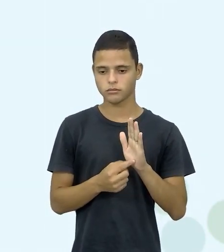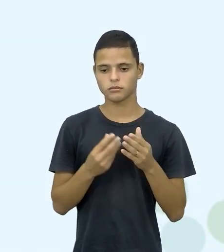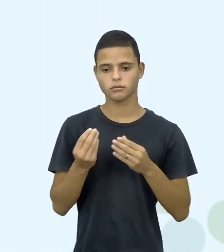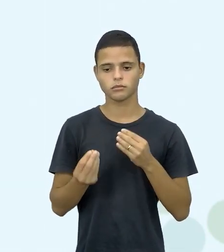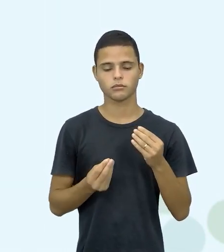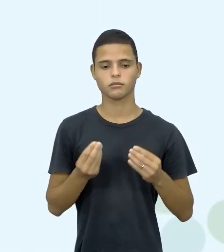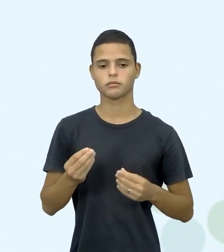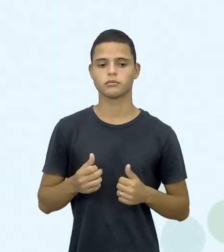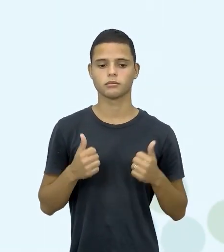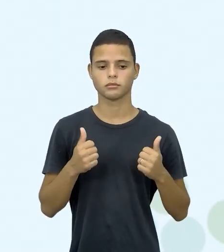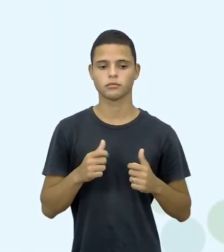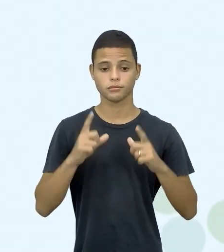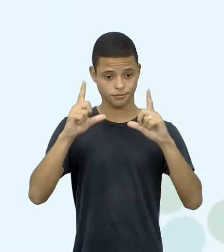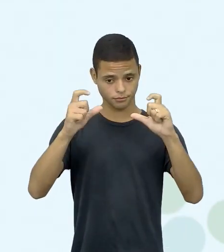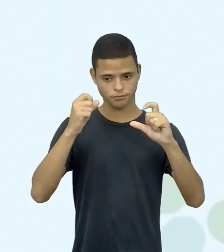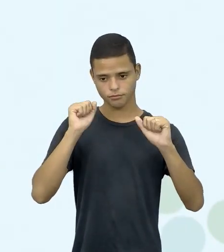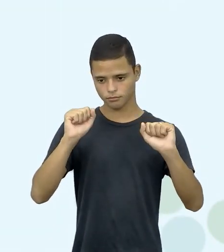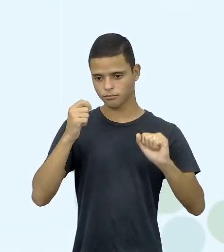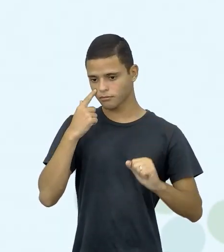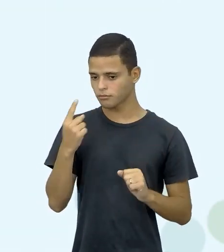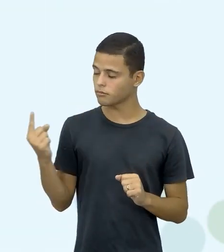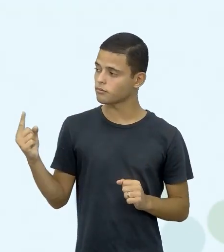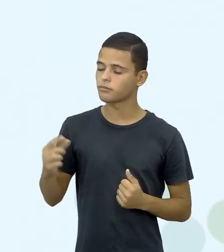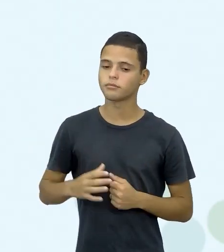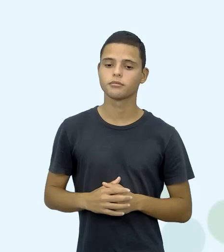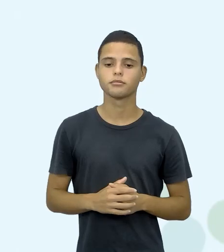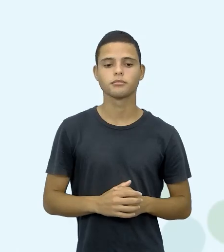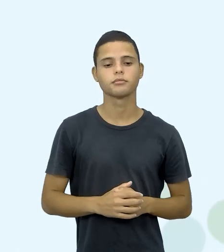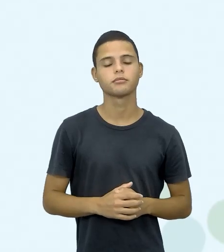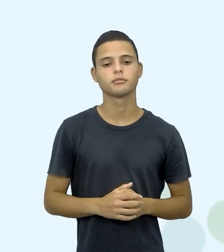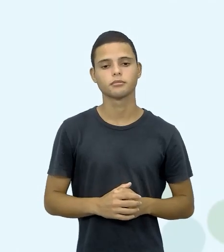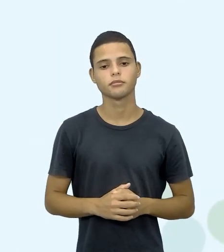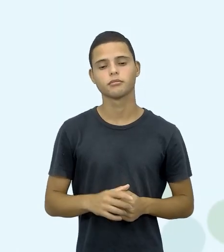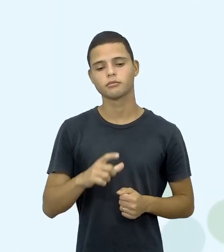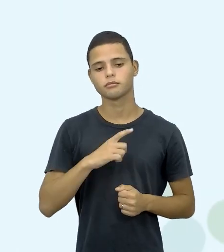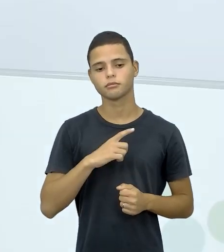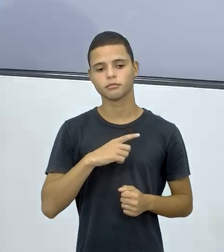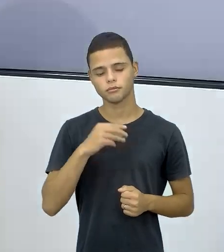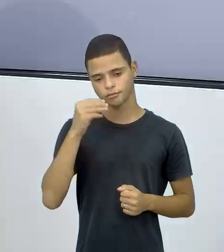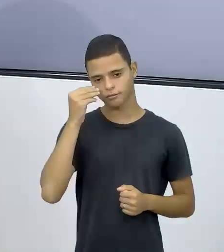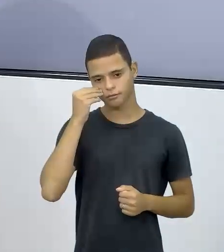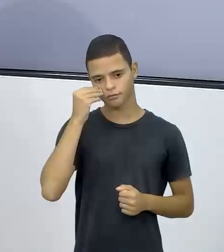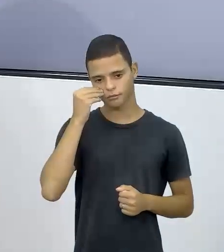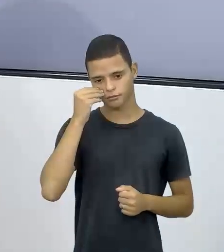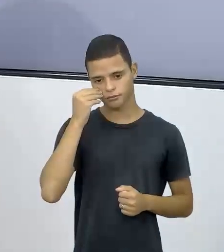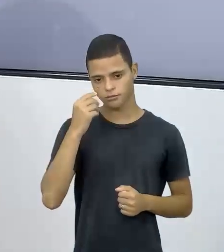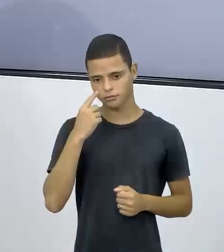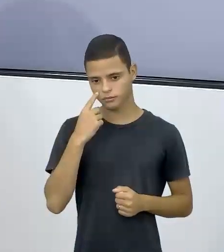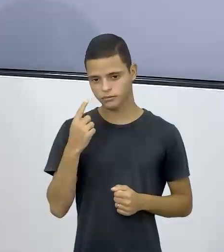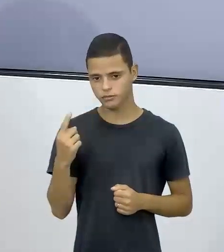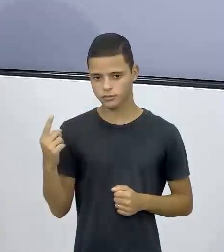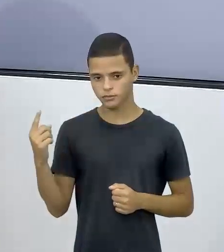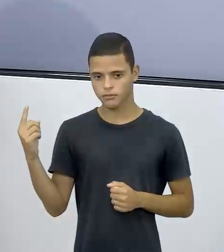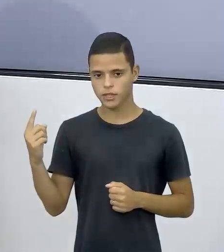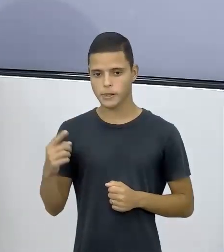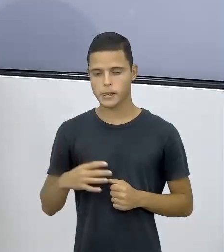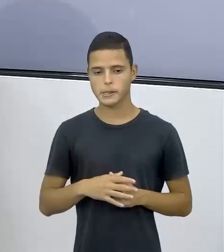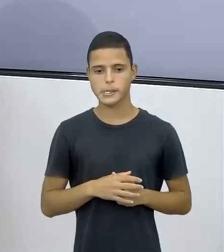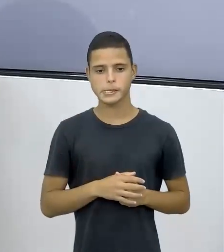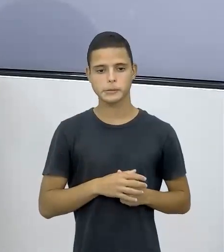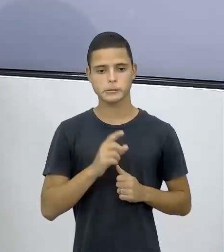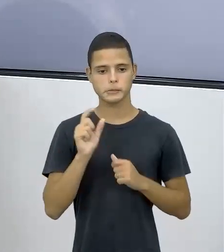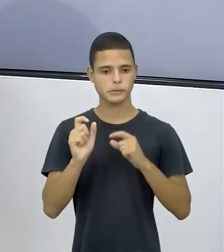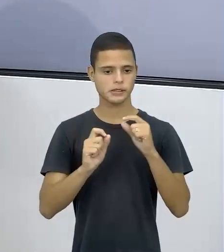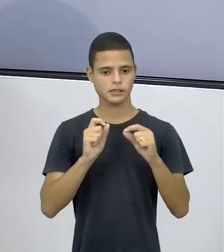vai ficar, porque eu já trouxe o experimento pronto, ó. O nosso diretor vai colocar aqui na câmera 2 pra gente o que vocês